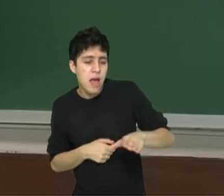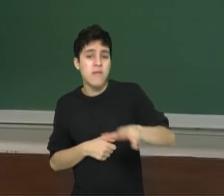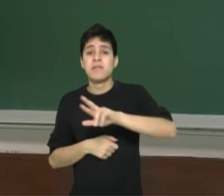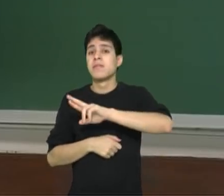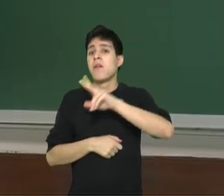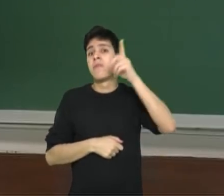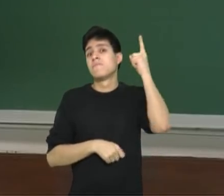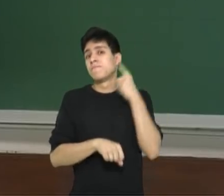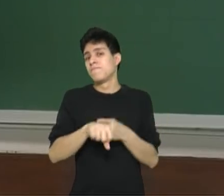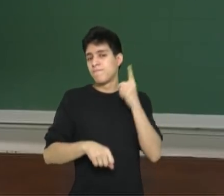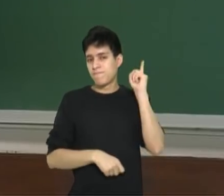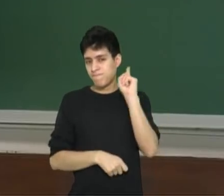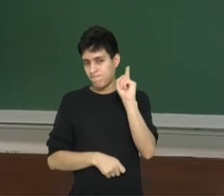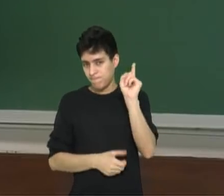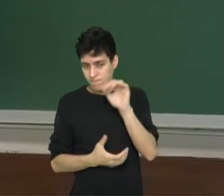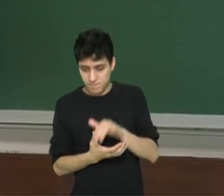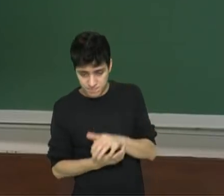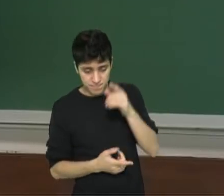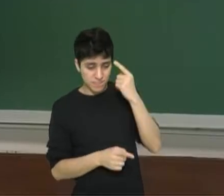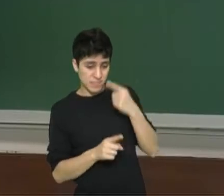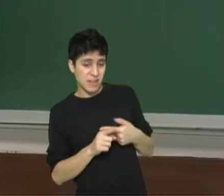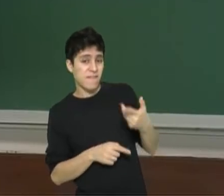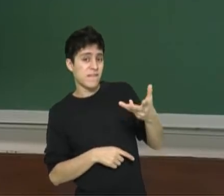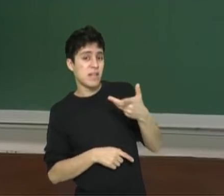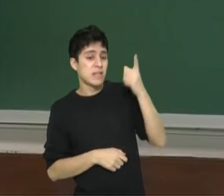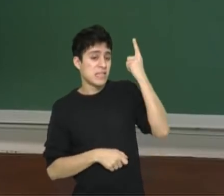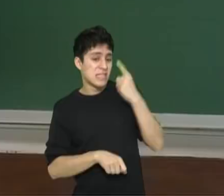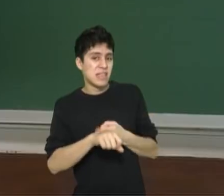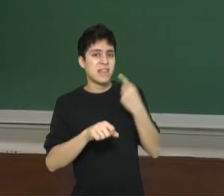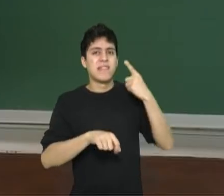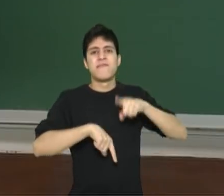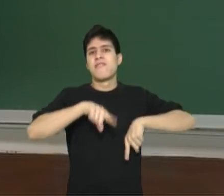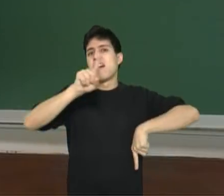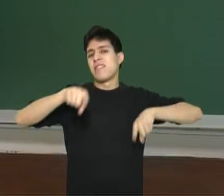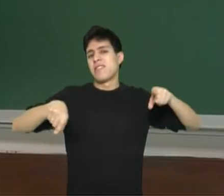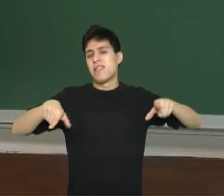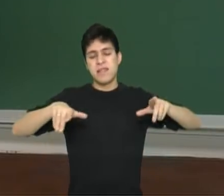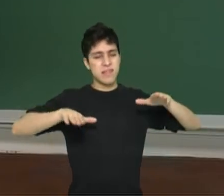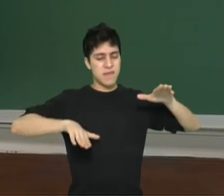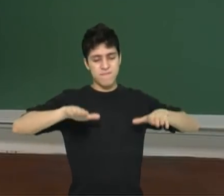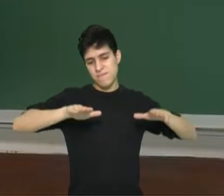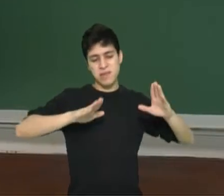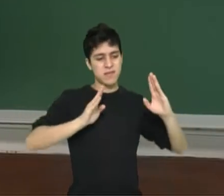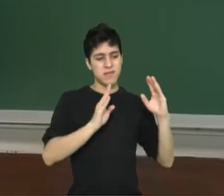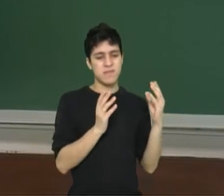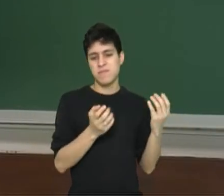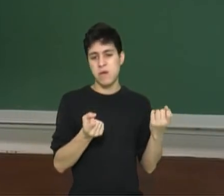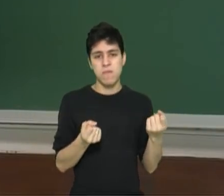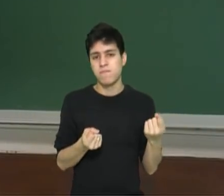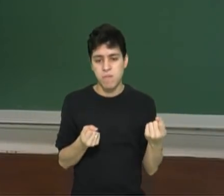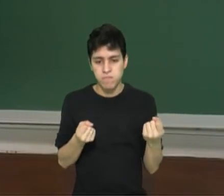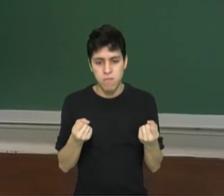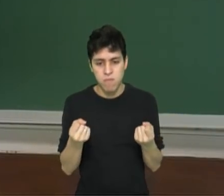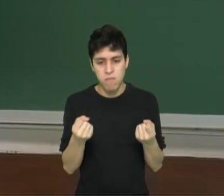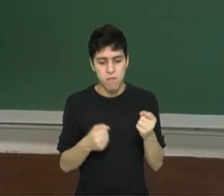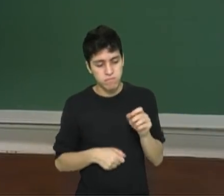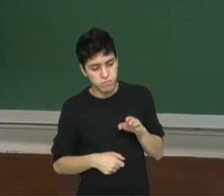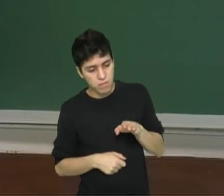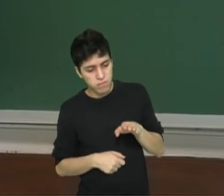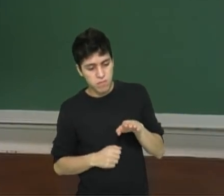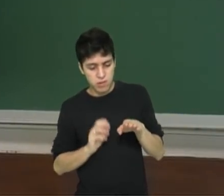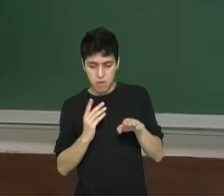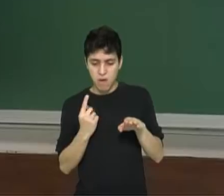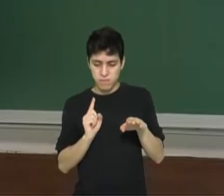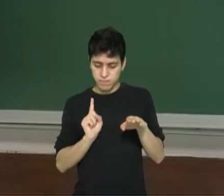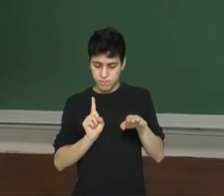velocidade instantânea, tá? Porque a velocidade instantânea ela varia conforme o instante, né? O ponto em que ele está andando, tá?